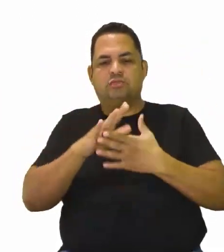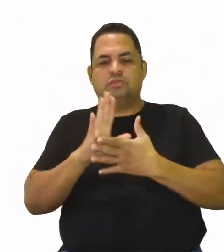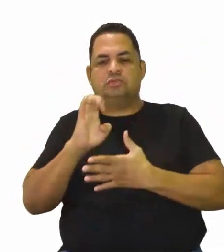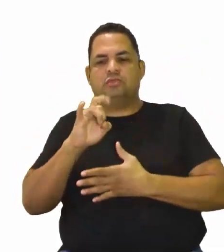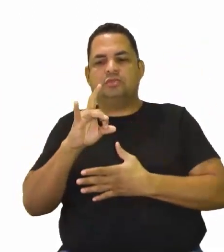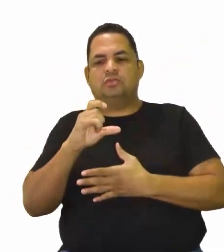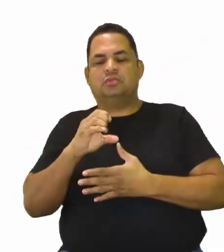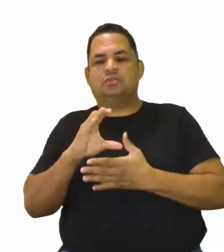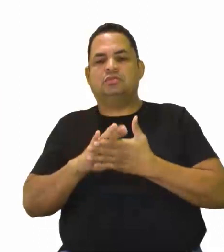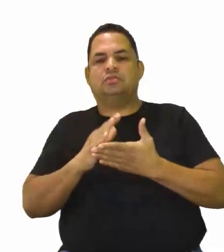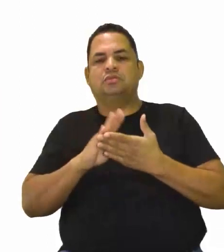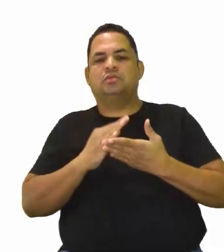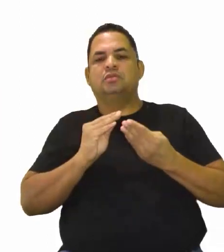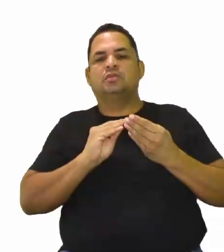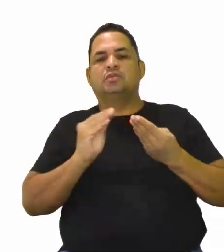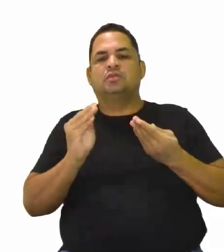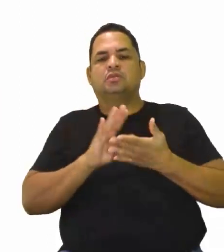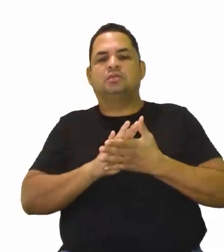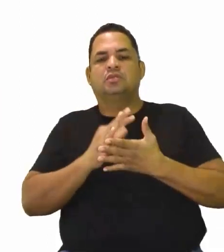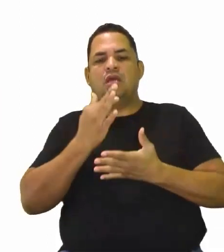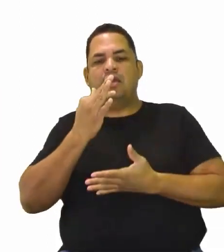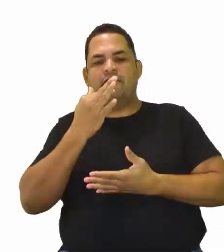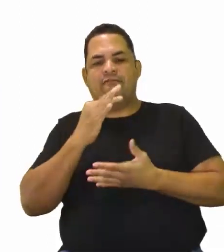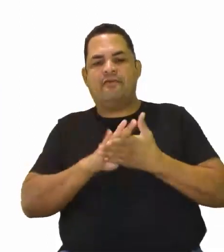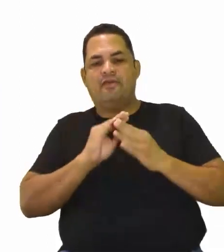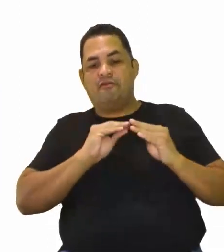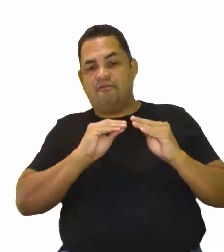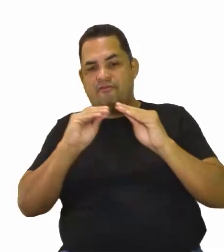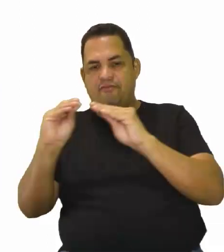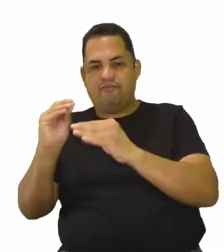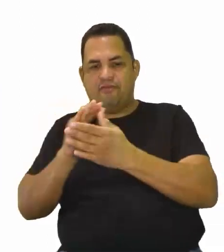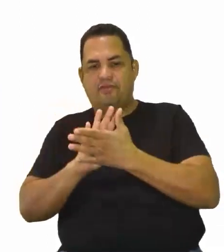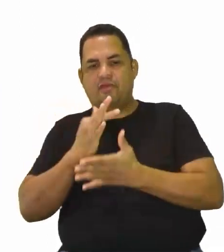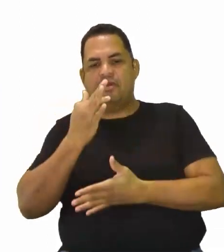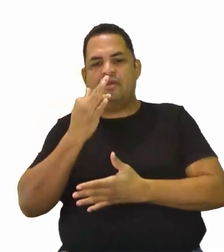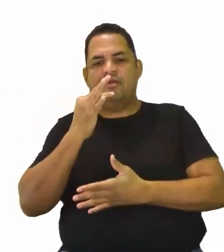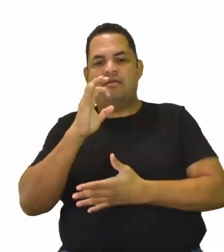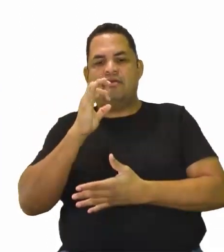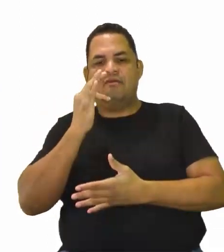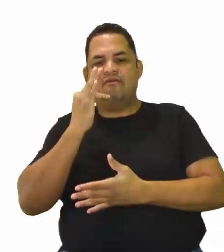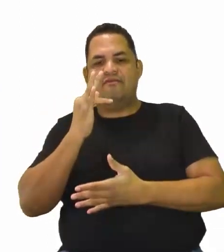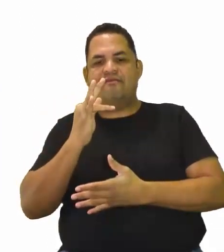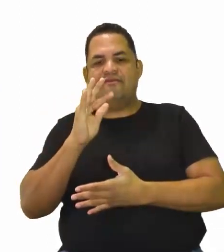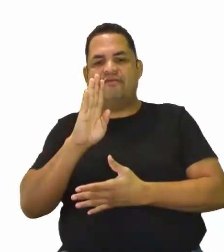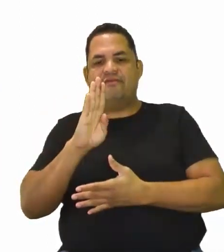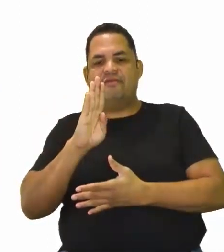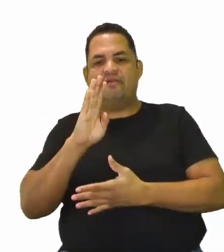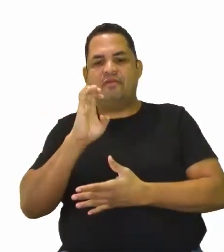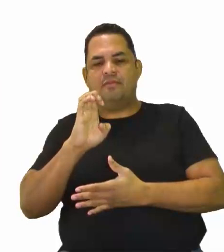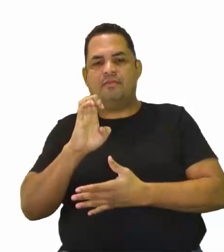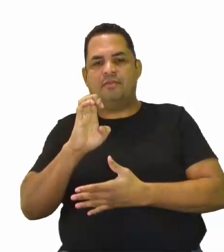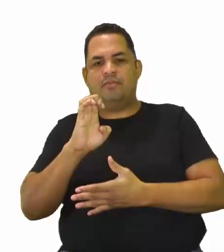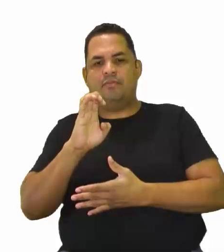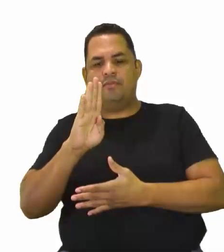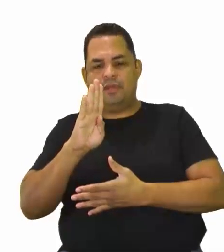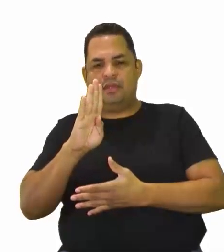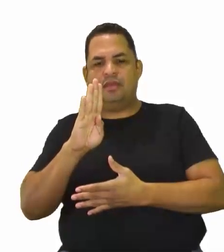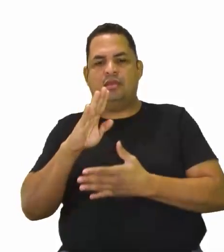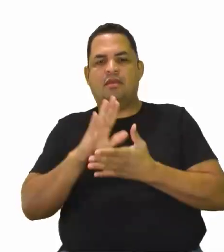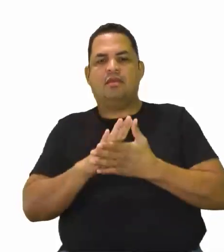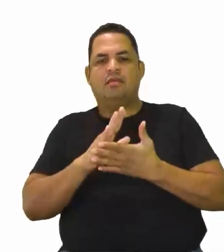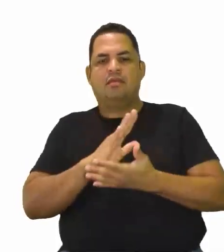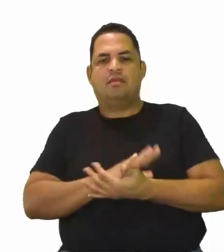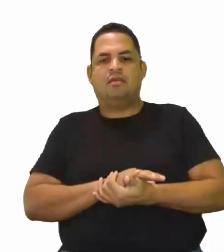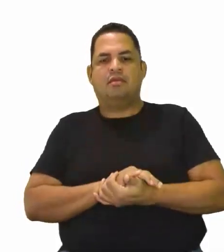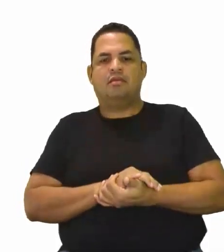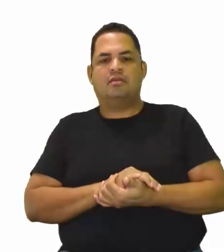E manda para lá quem? As forças expedicionárias brasileiras. A cobra ia fumar. O